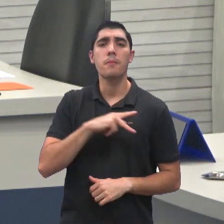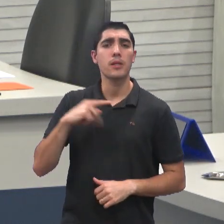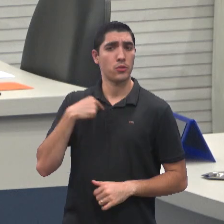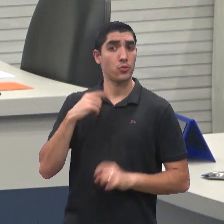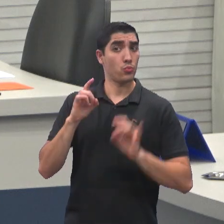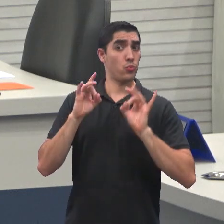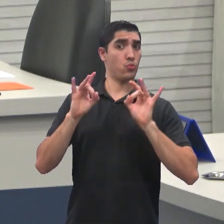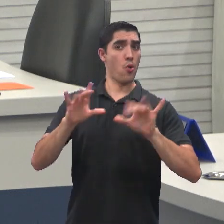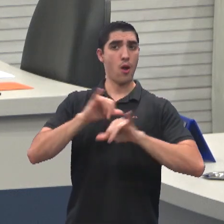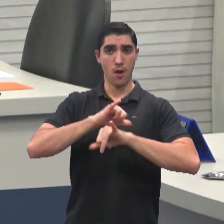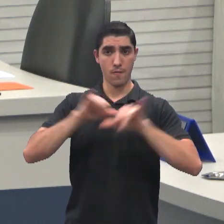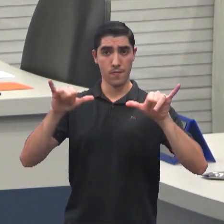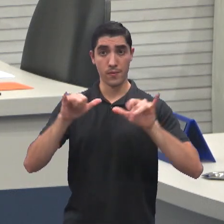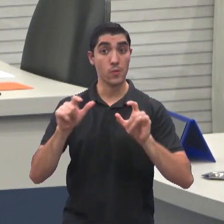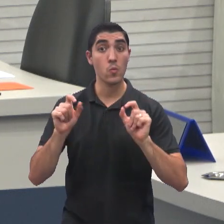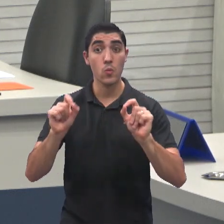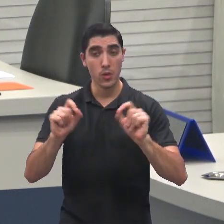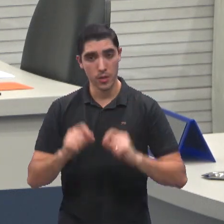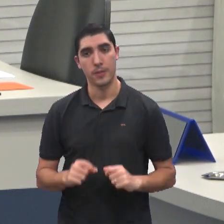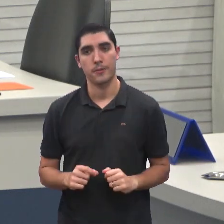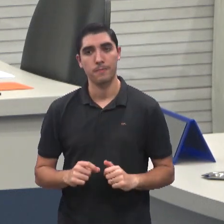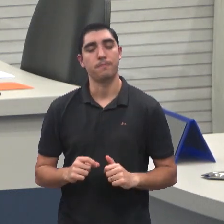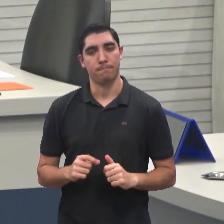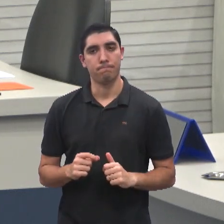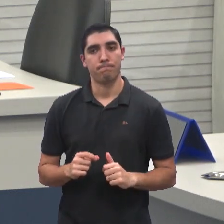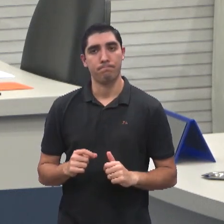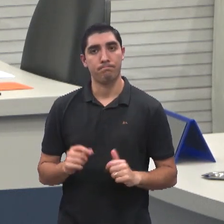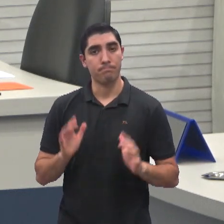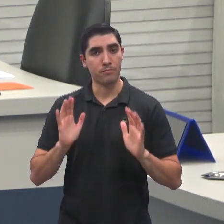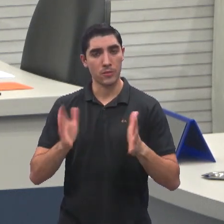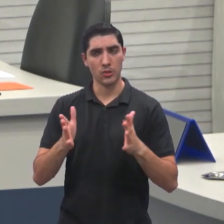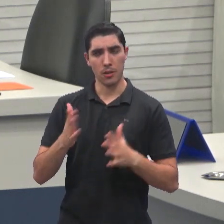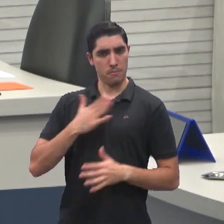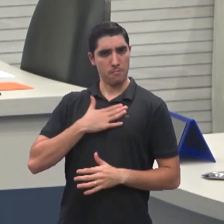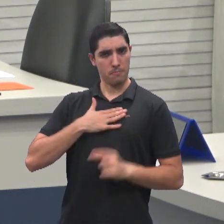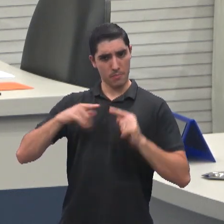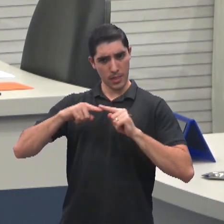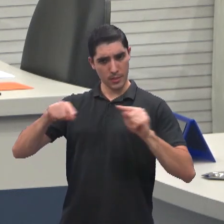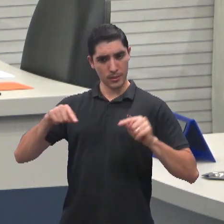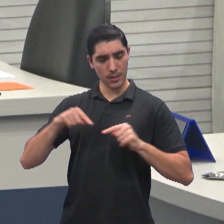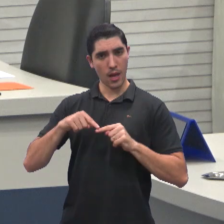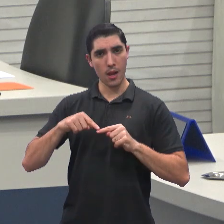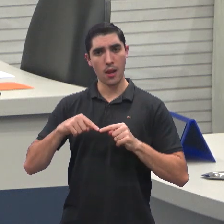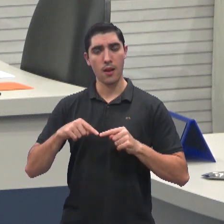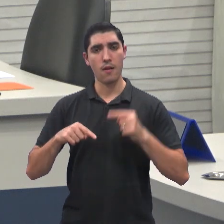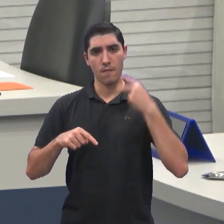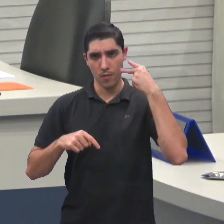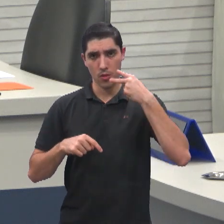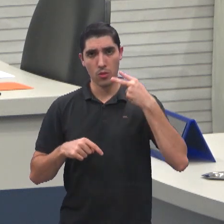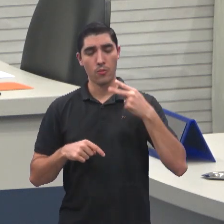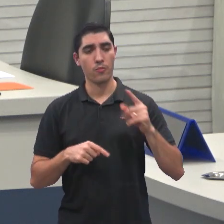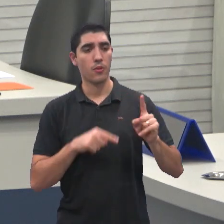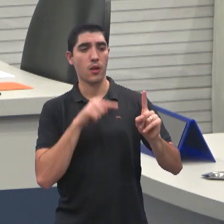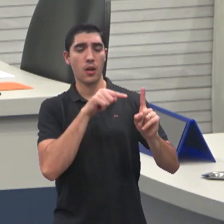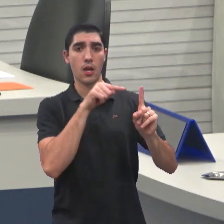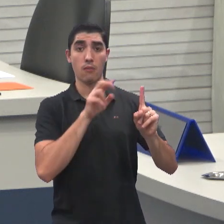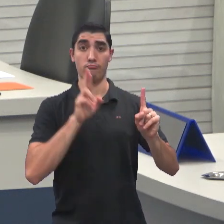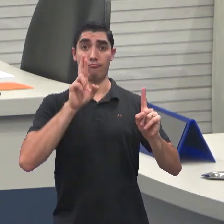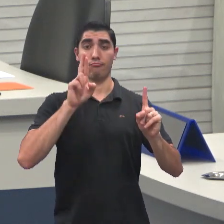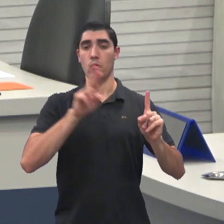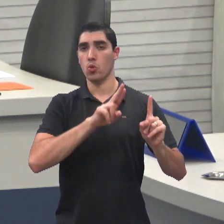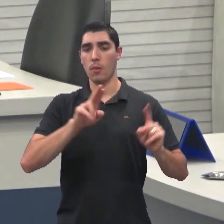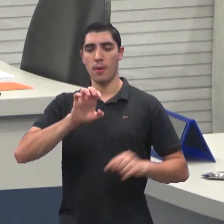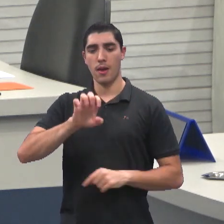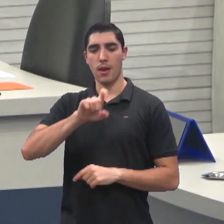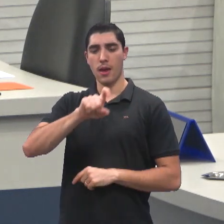registro, nós recebemos aqui, foram lá no meu gabinete, as organizadoras do Expo Closet, né? Um